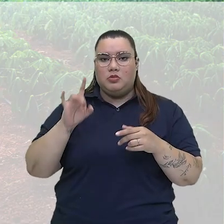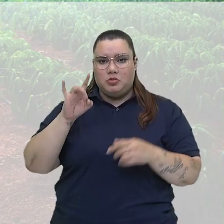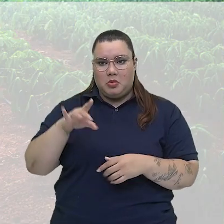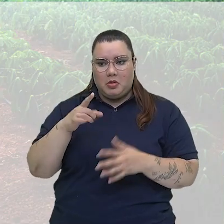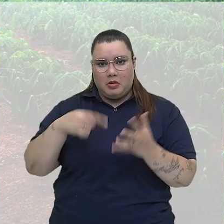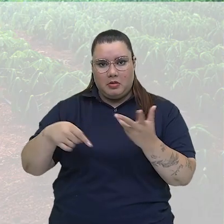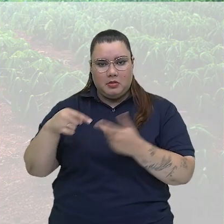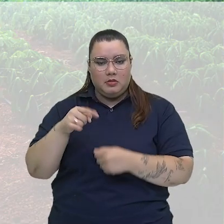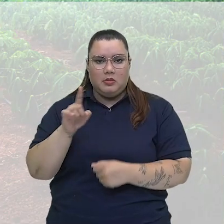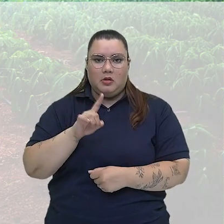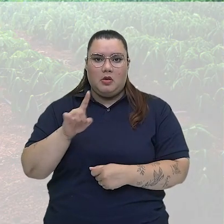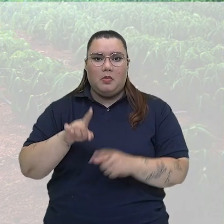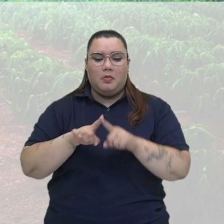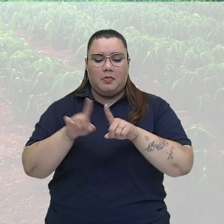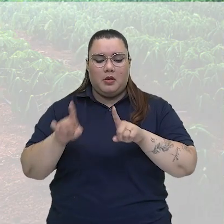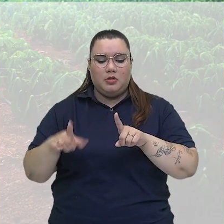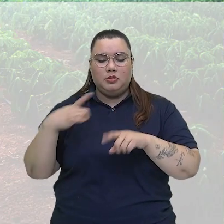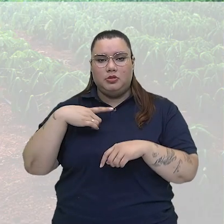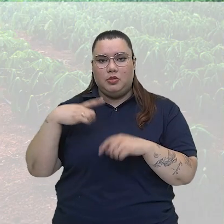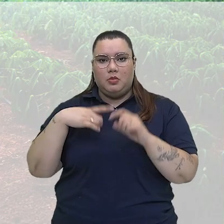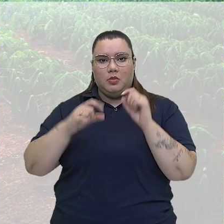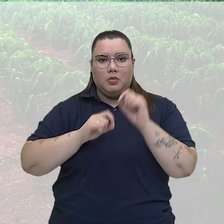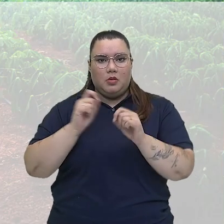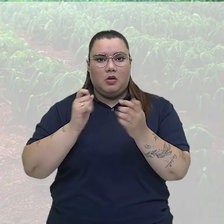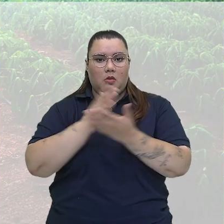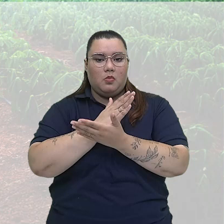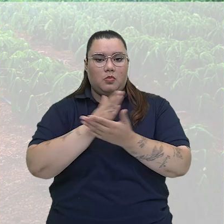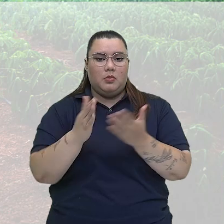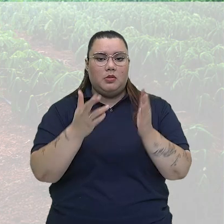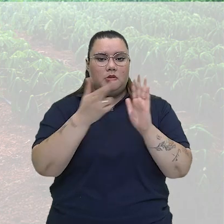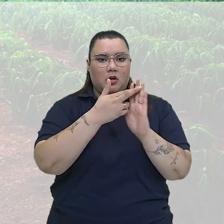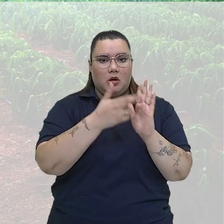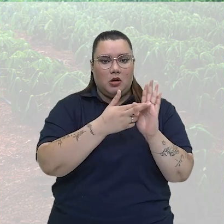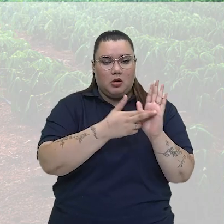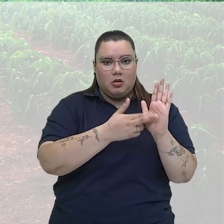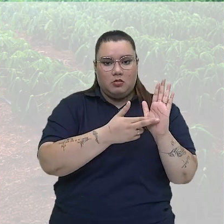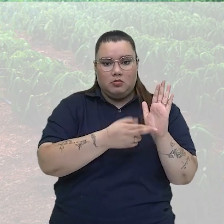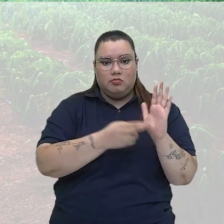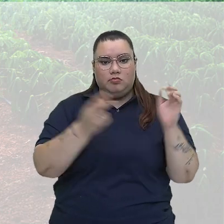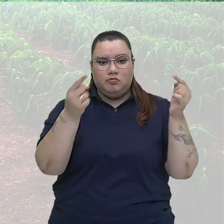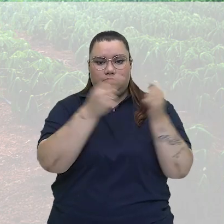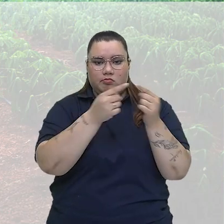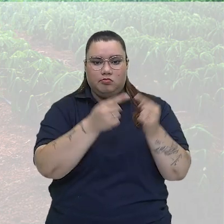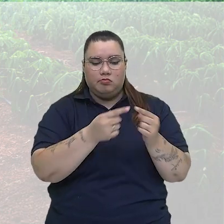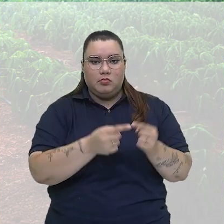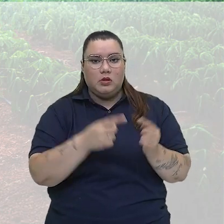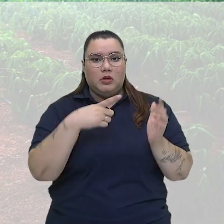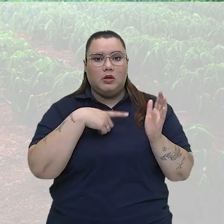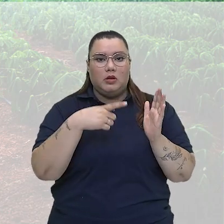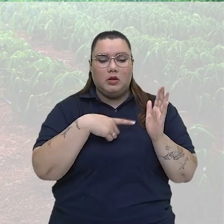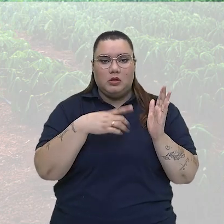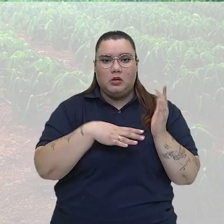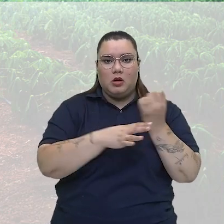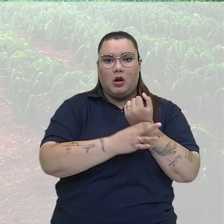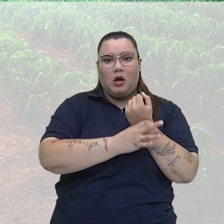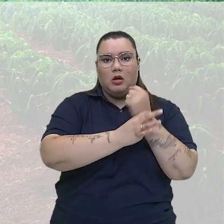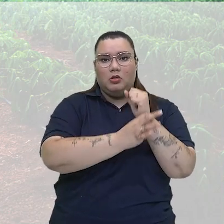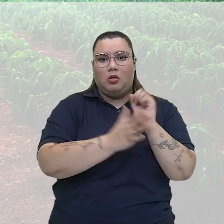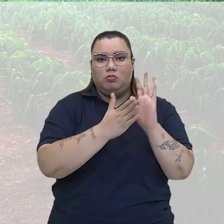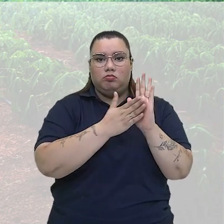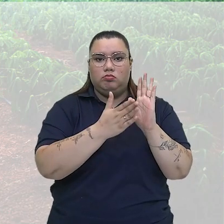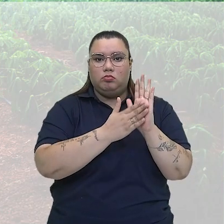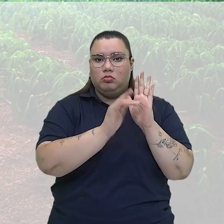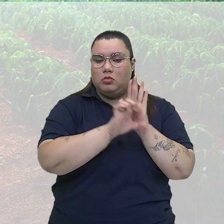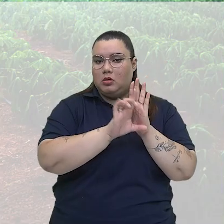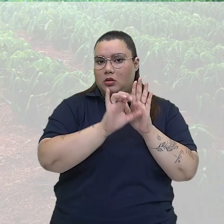são essas técnicas, mas nós vamos ter ali alguns critérios que são regulamentados em lei,